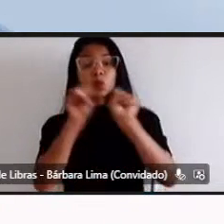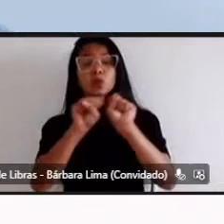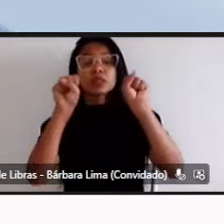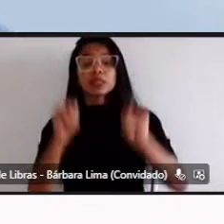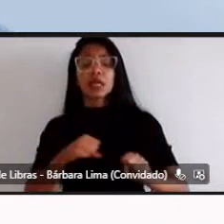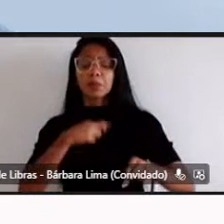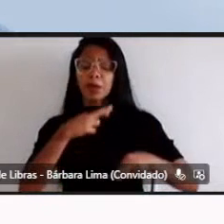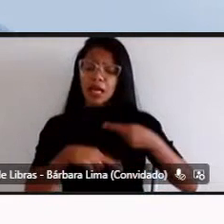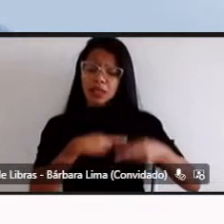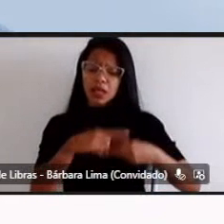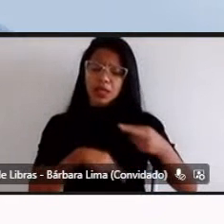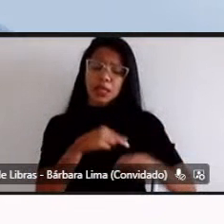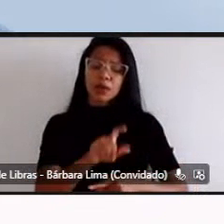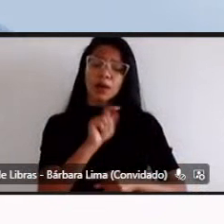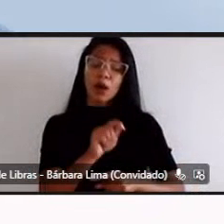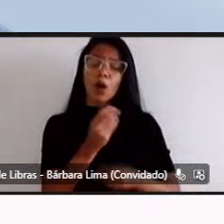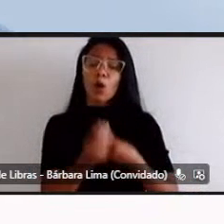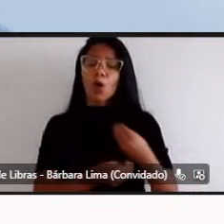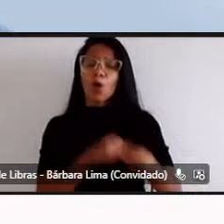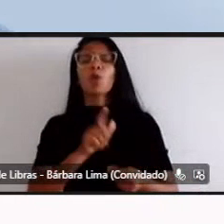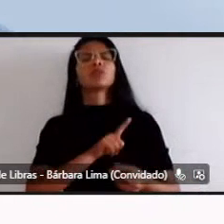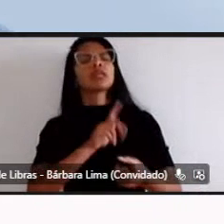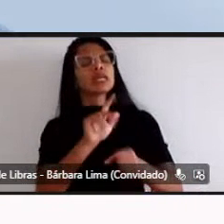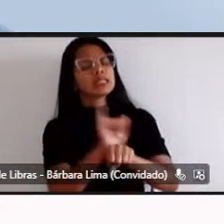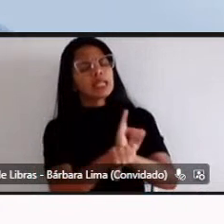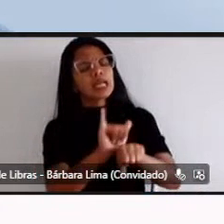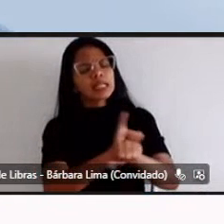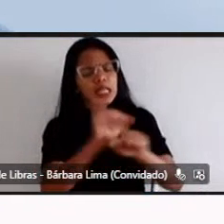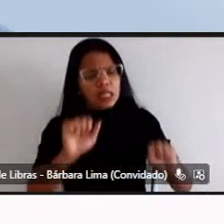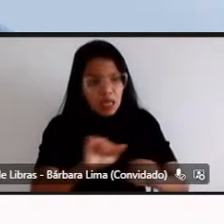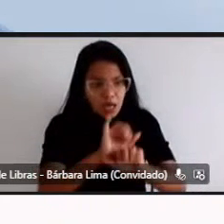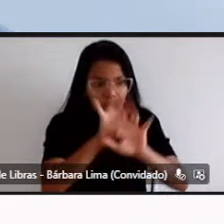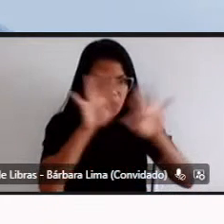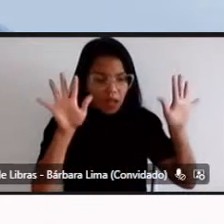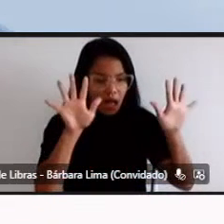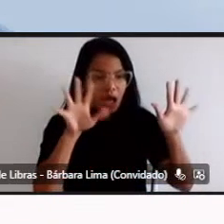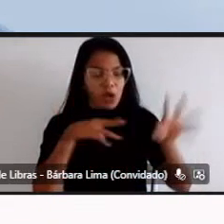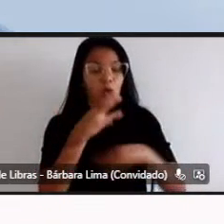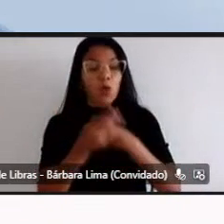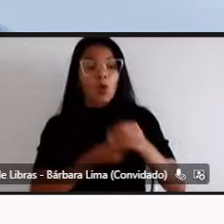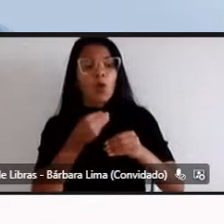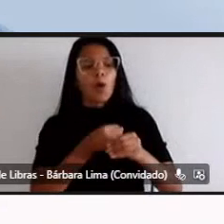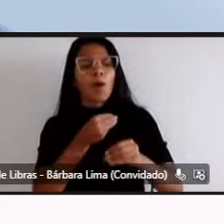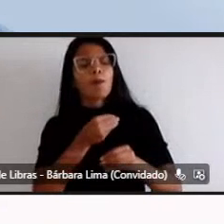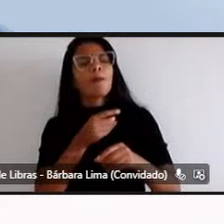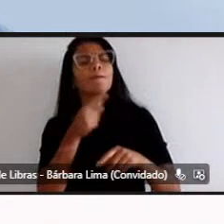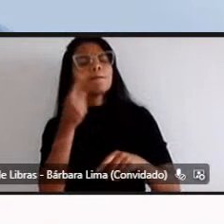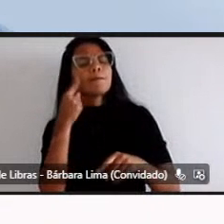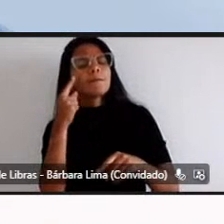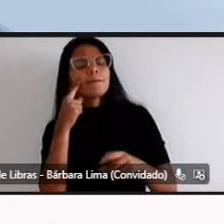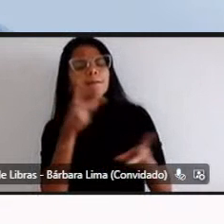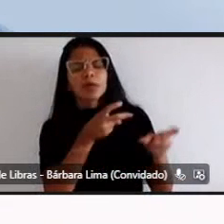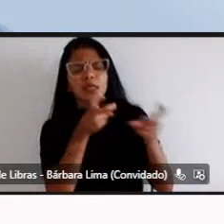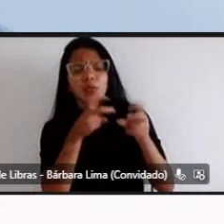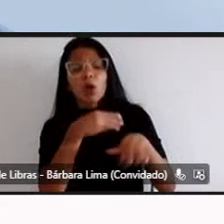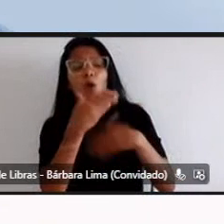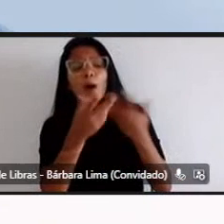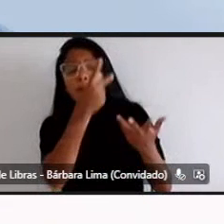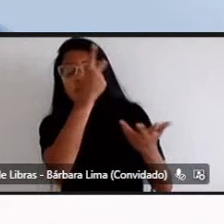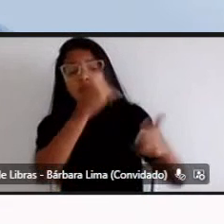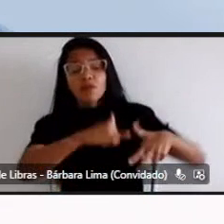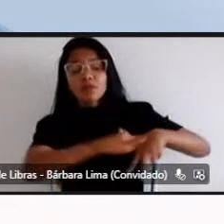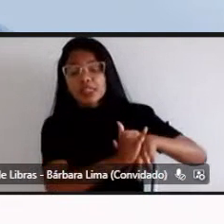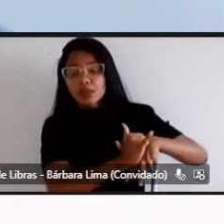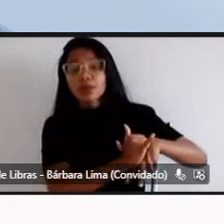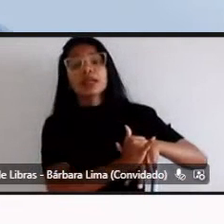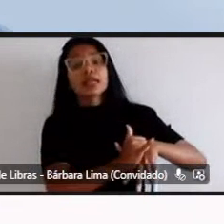restaurativo ele é desenhado com muita clareza para identificar quem foram os afetados, ou seja, quem são as vítimas e quais os